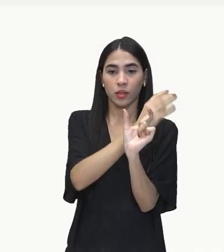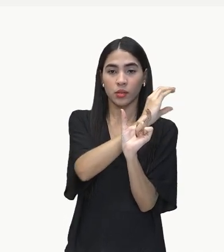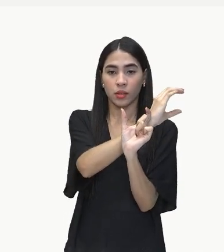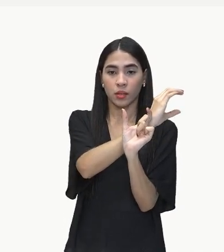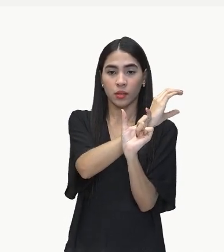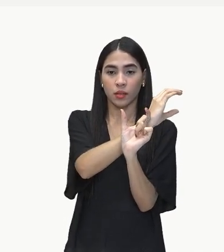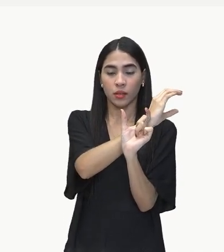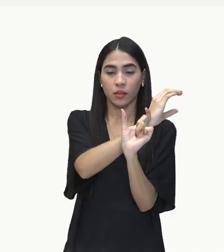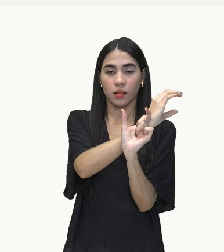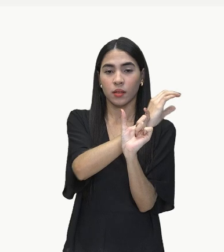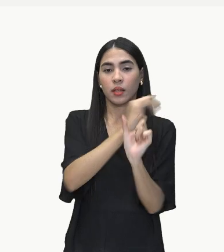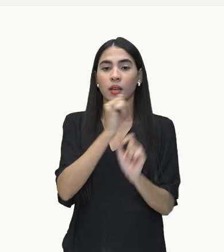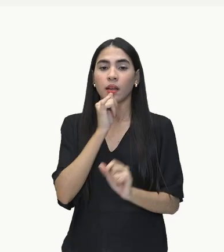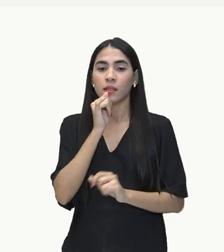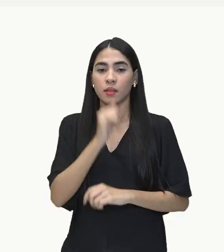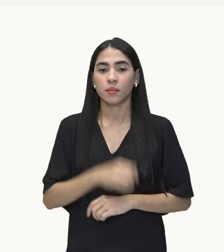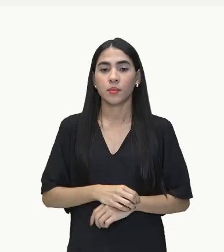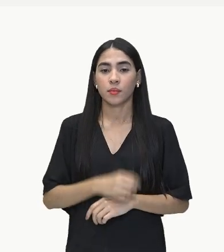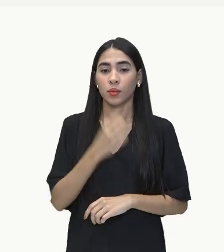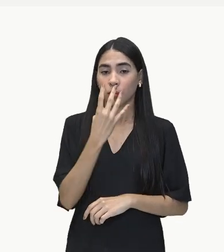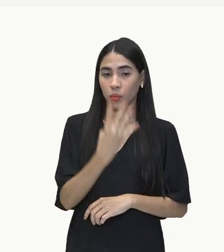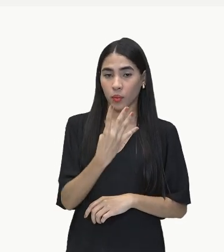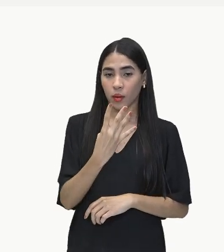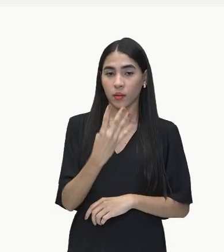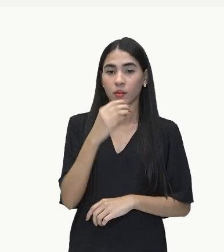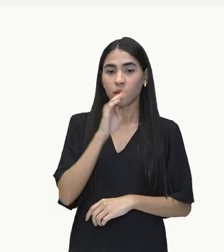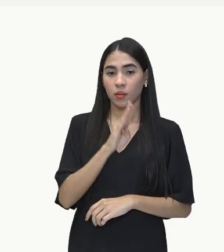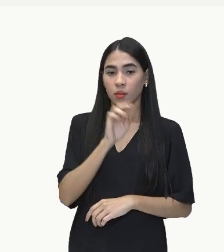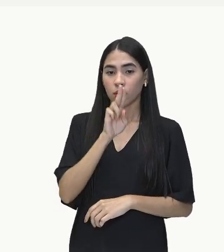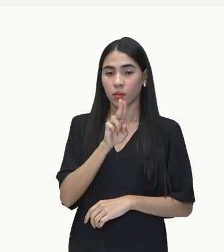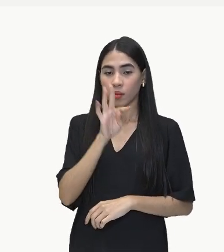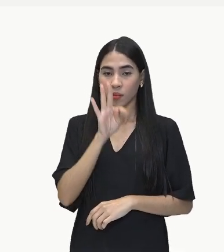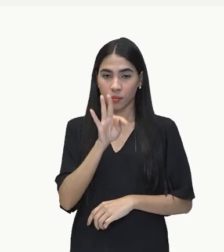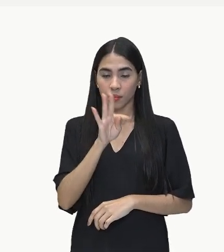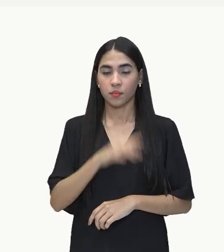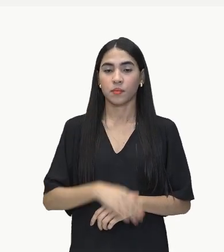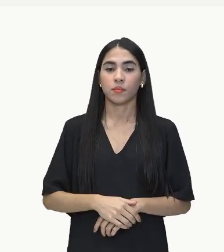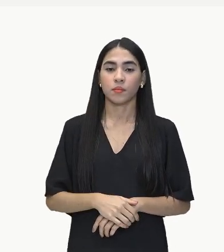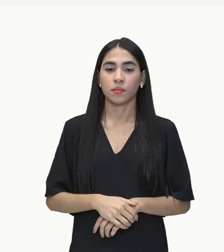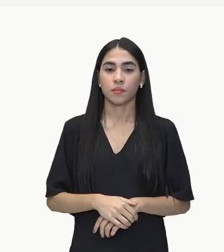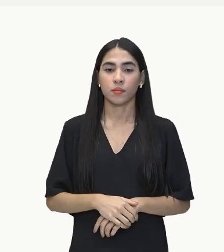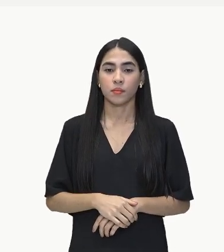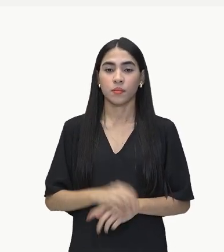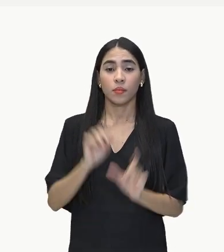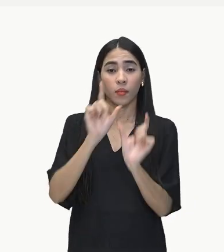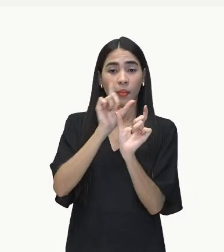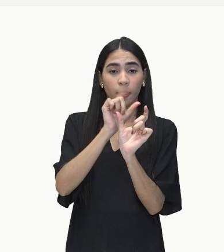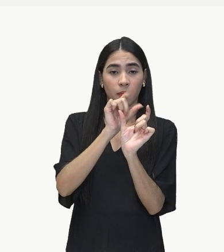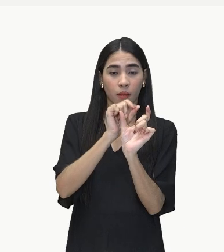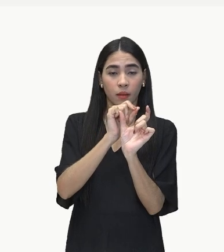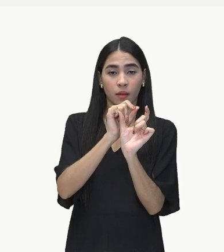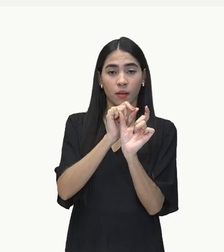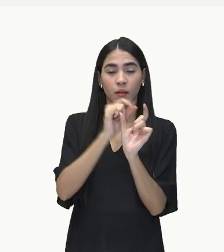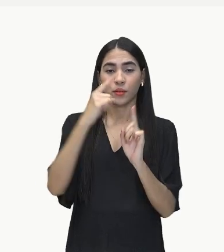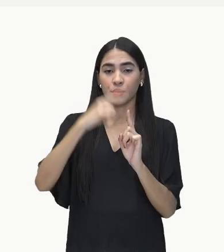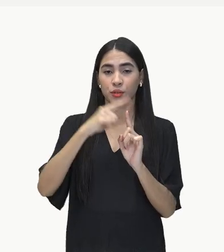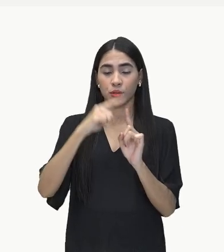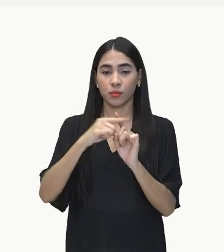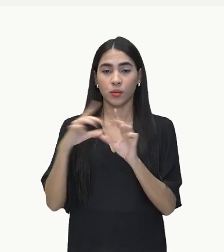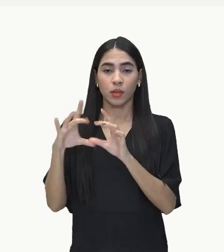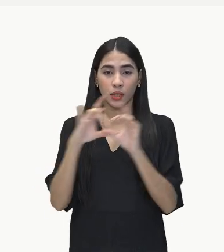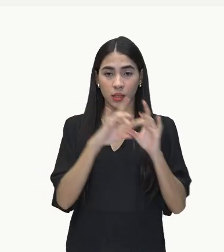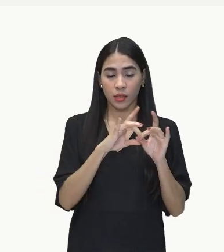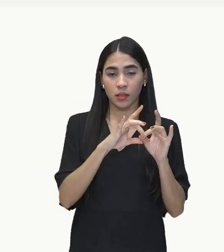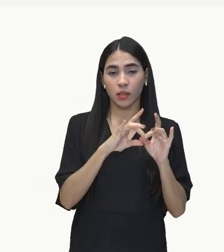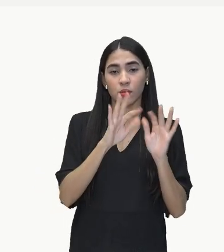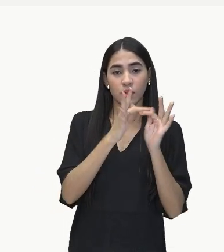carbono, que no caso aqui são 4, então é o but. O infixo, que é o tipo de ligação